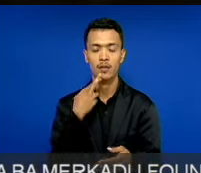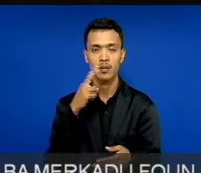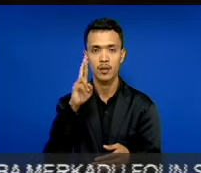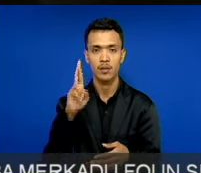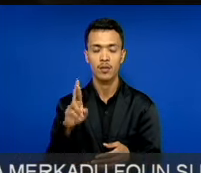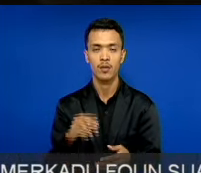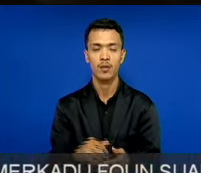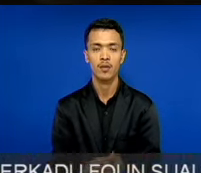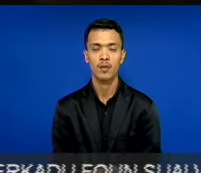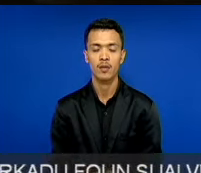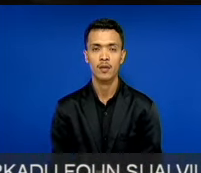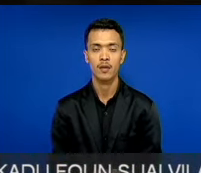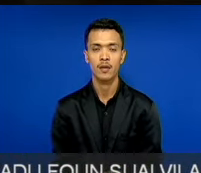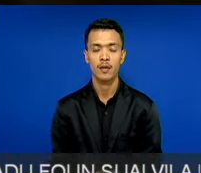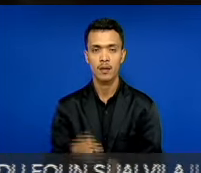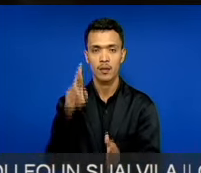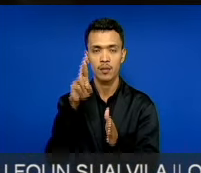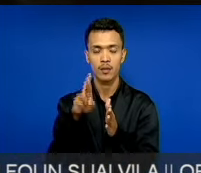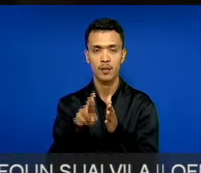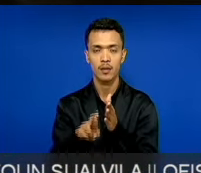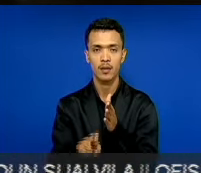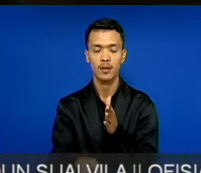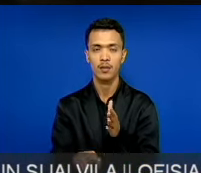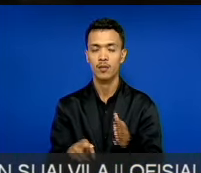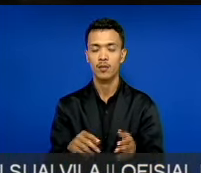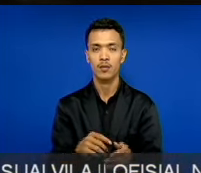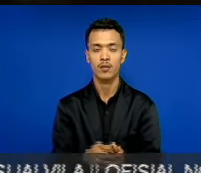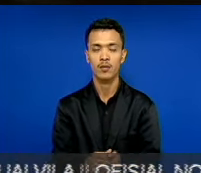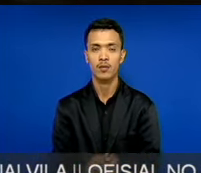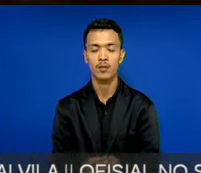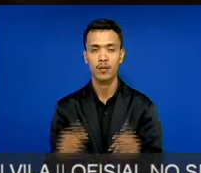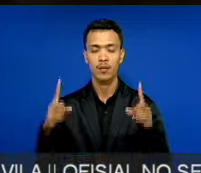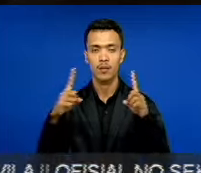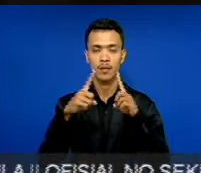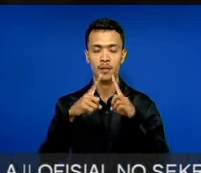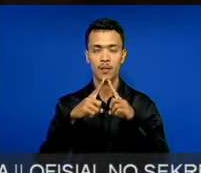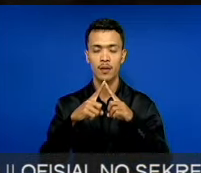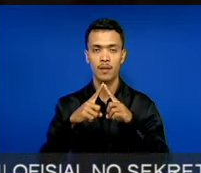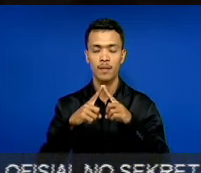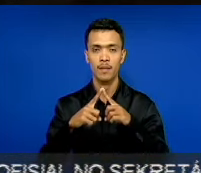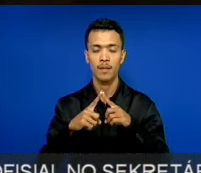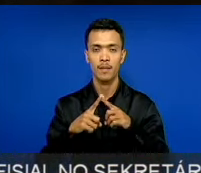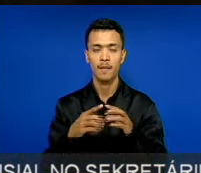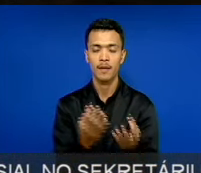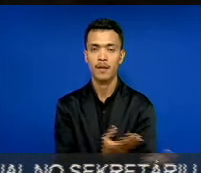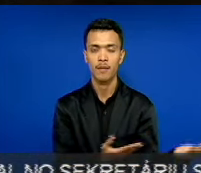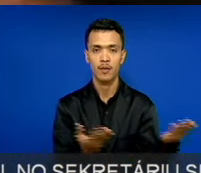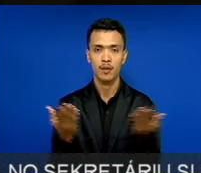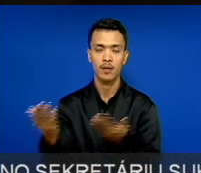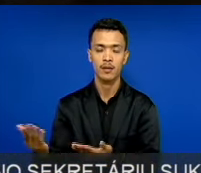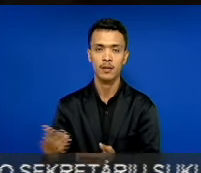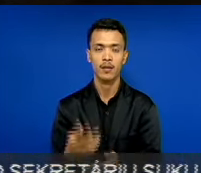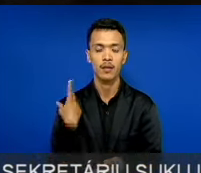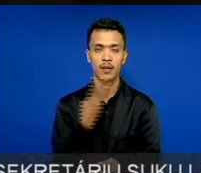bem. A tu reduz a dependência total para importação. E